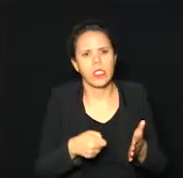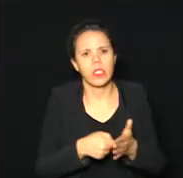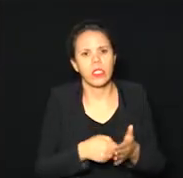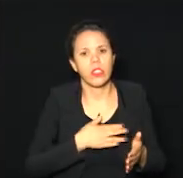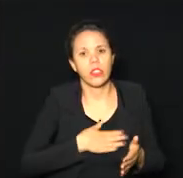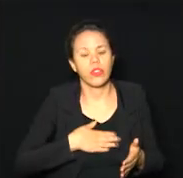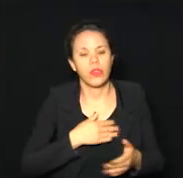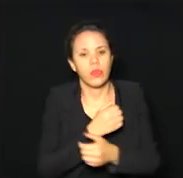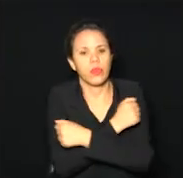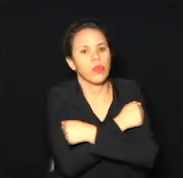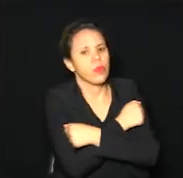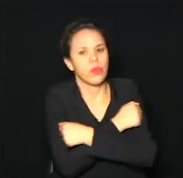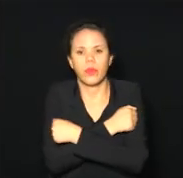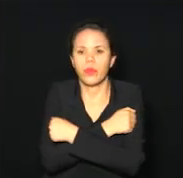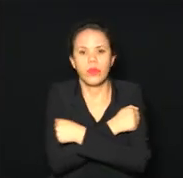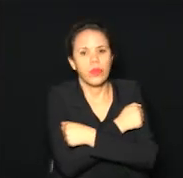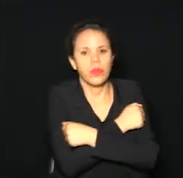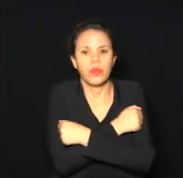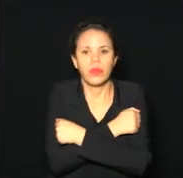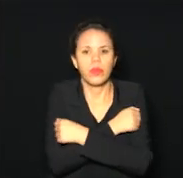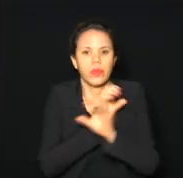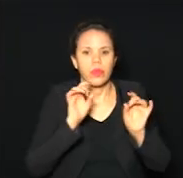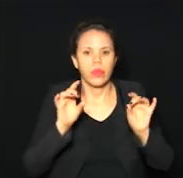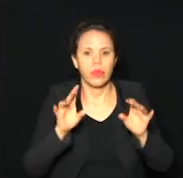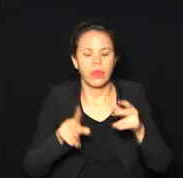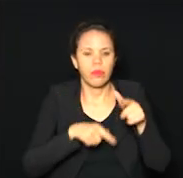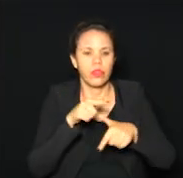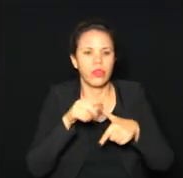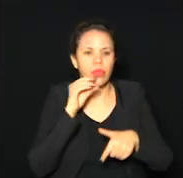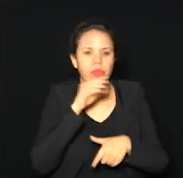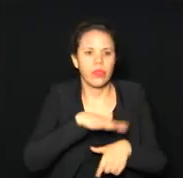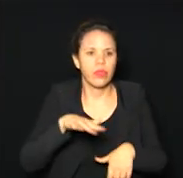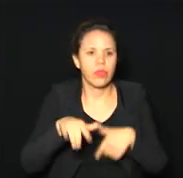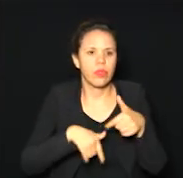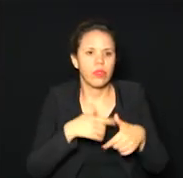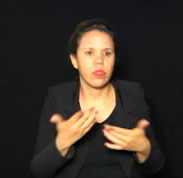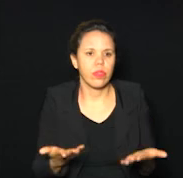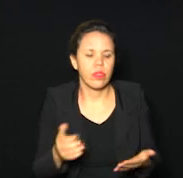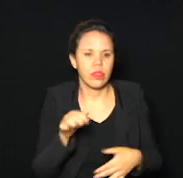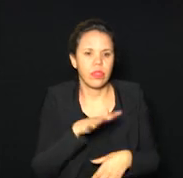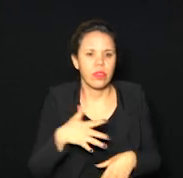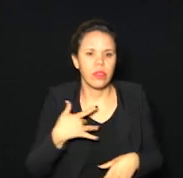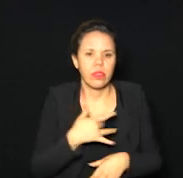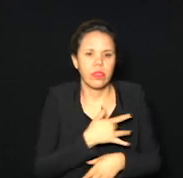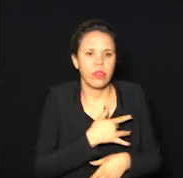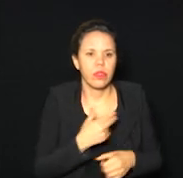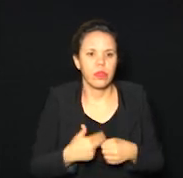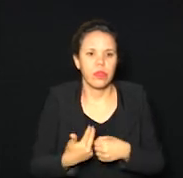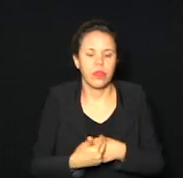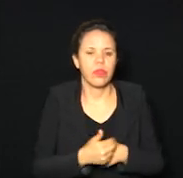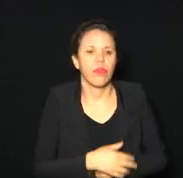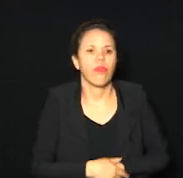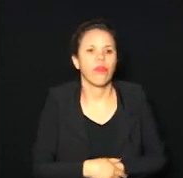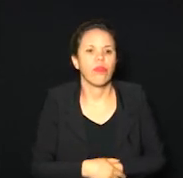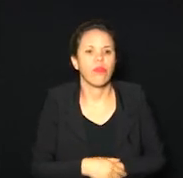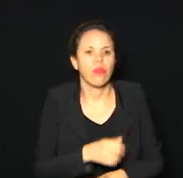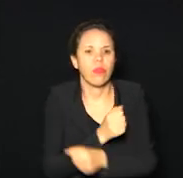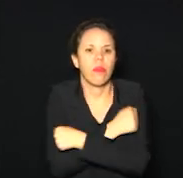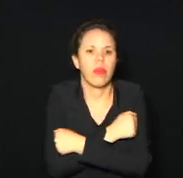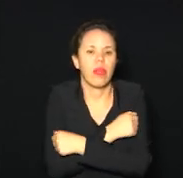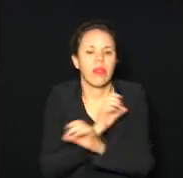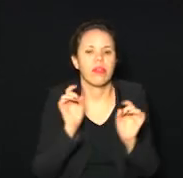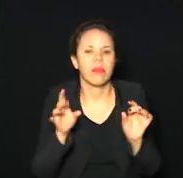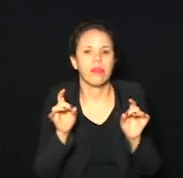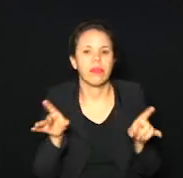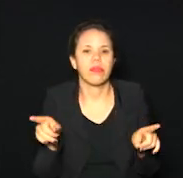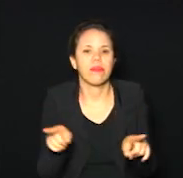um abraço especial para todas as trabalhadoras e trabalhadores da área da saúde da Unicamp, um abraço especial